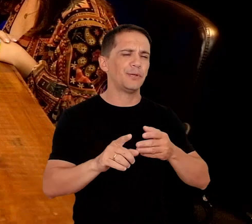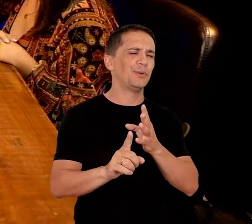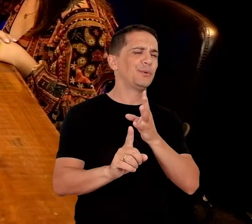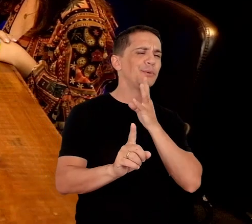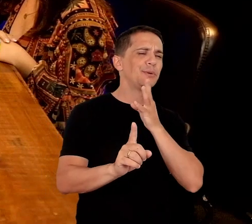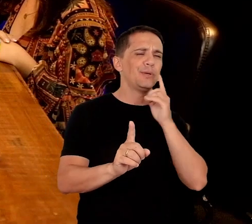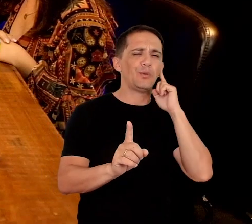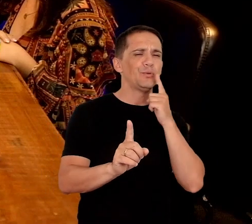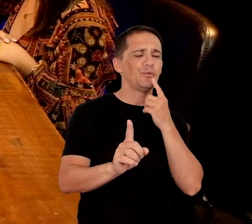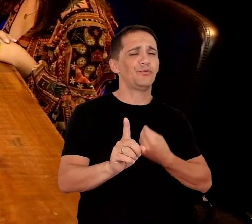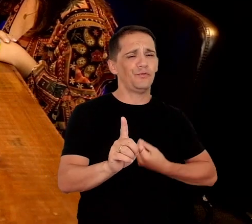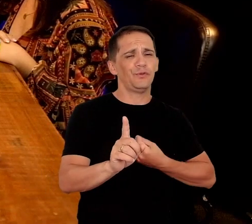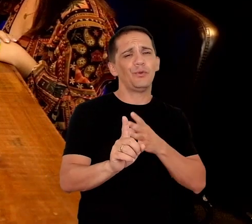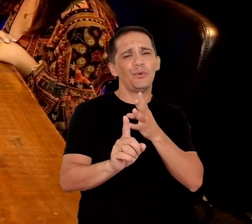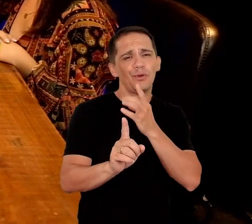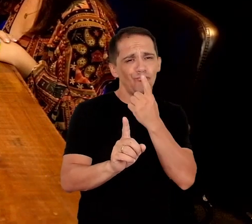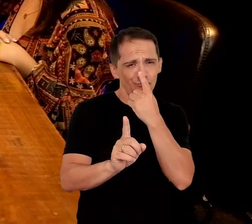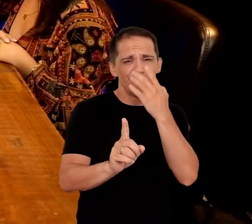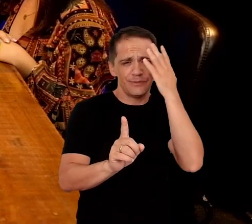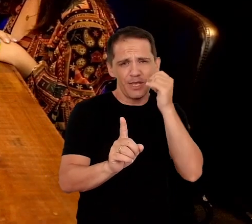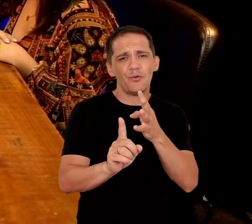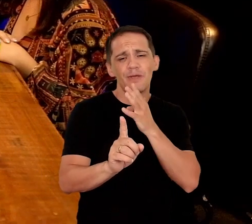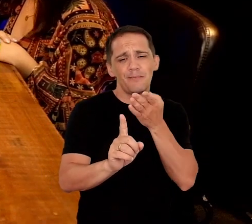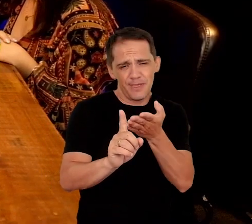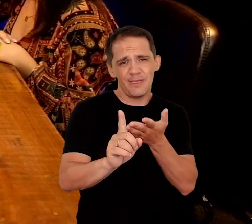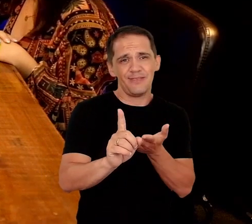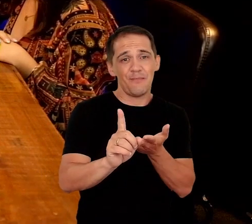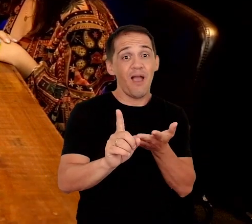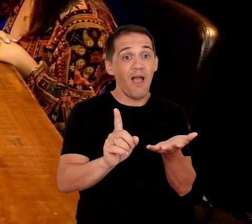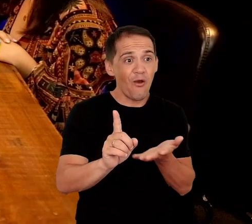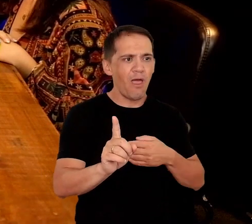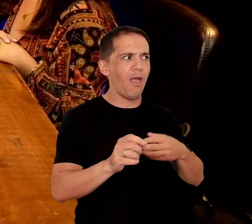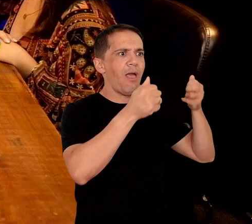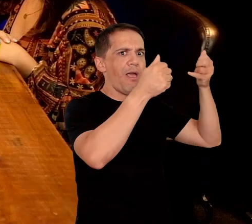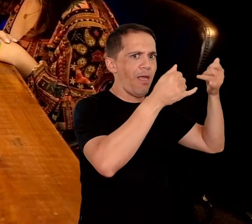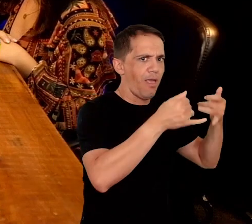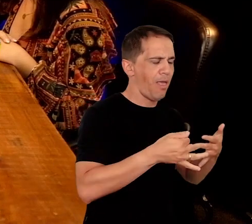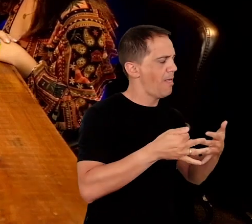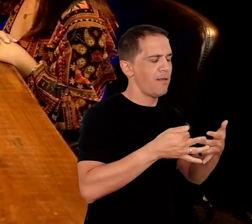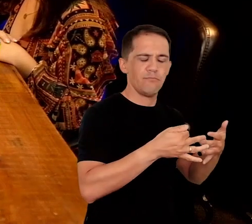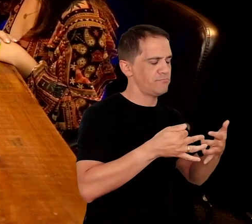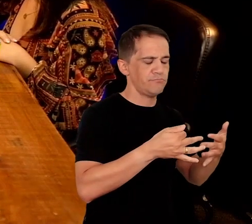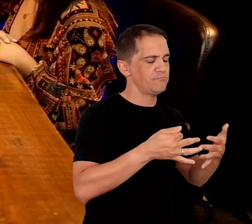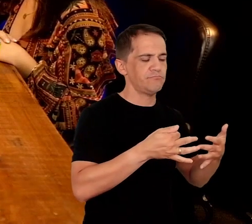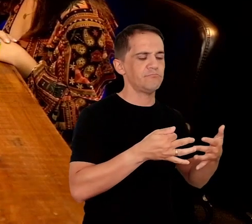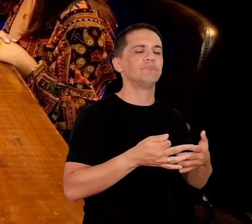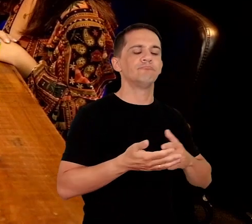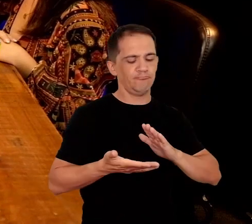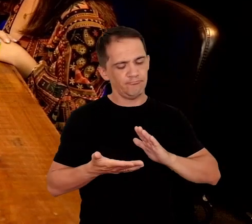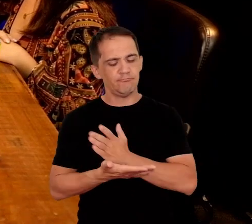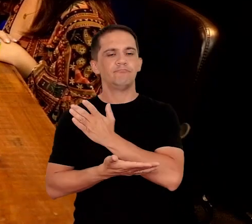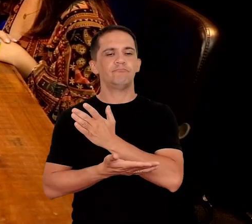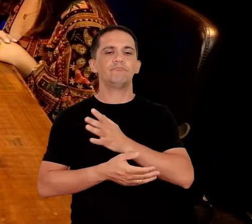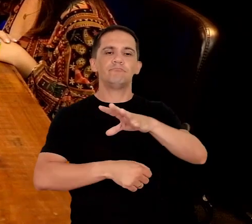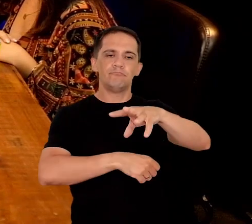sabe muitas coisas da vida dele, né? Porque a gente tem contato. Sim, Só porque que vocês ali se não é o conhecem no momento geral. de eu, né? Então, a gente fica com muita dor